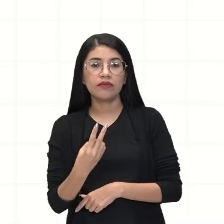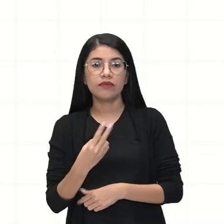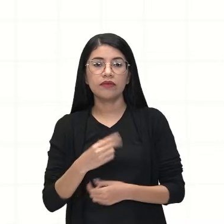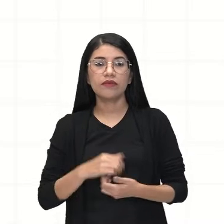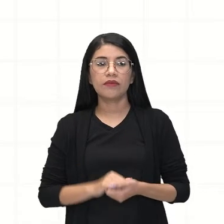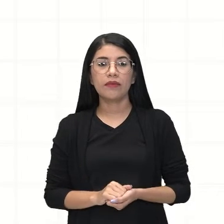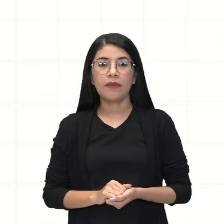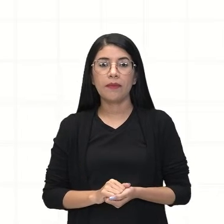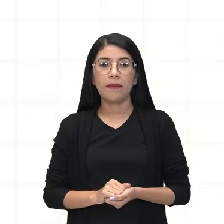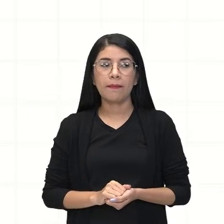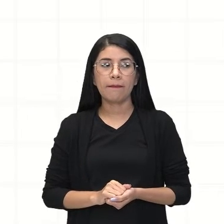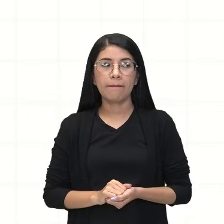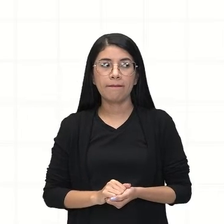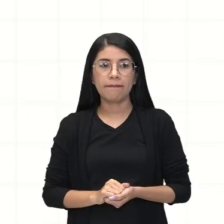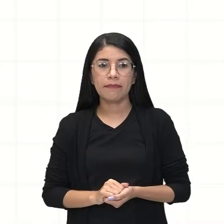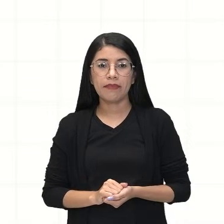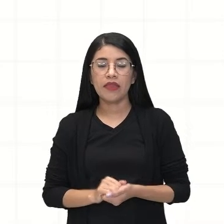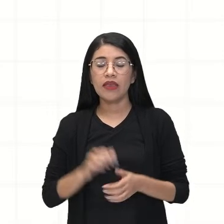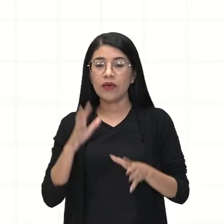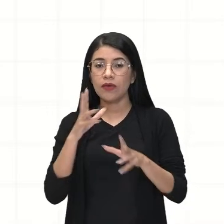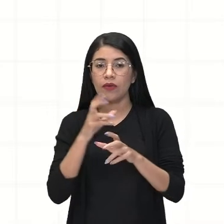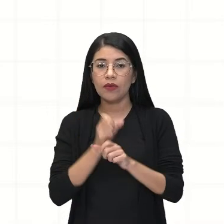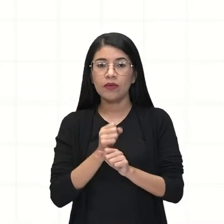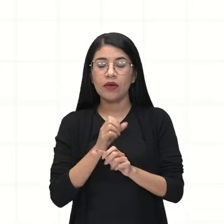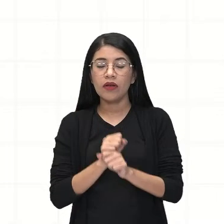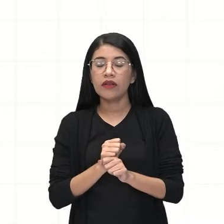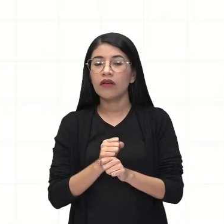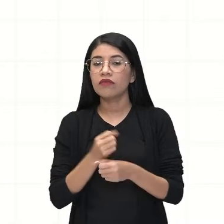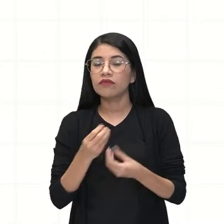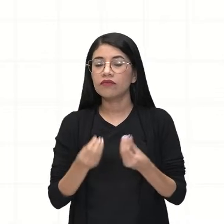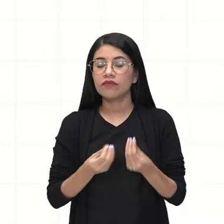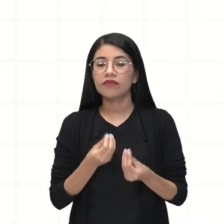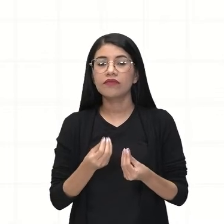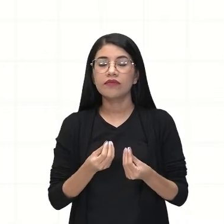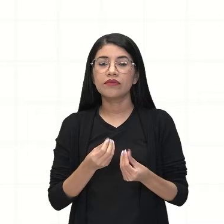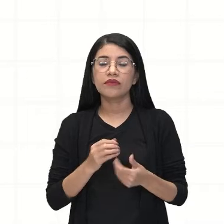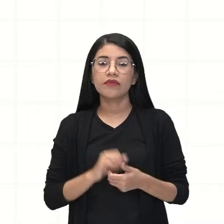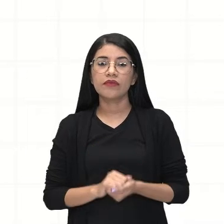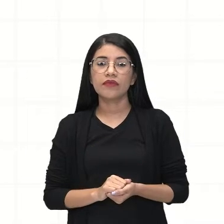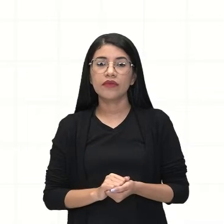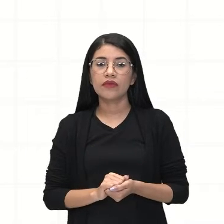472. E aí esse total, né, essa soma toda aí vai dar